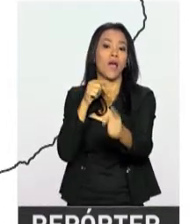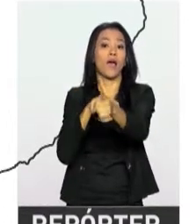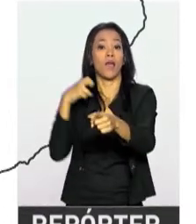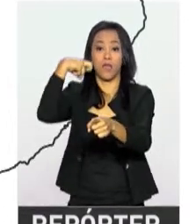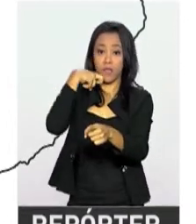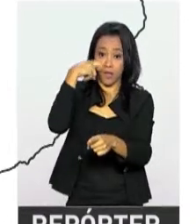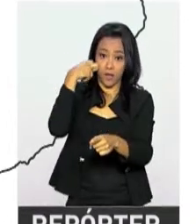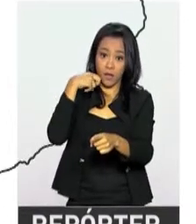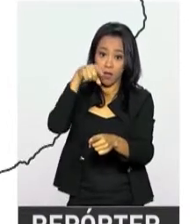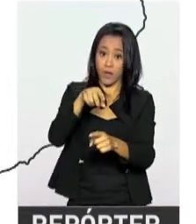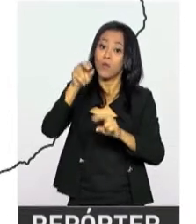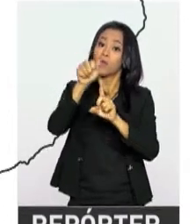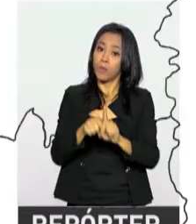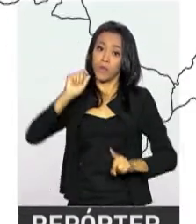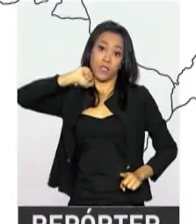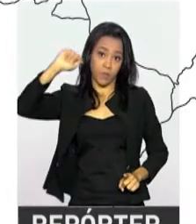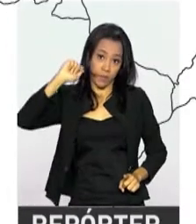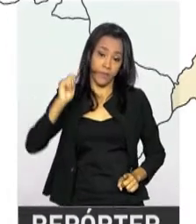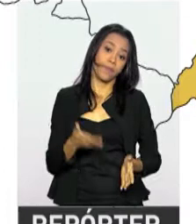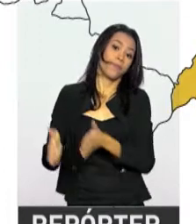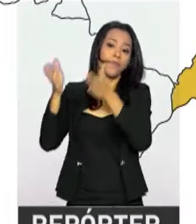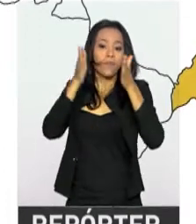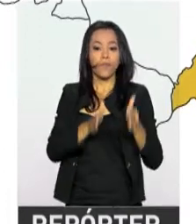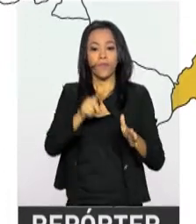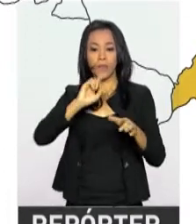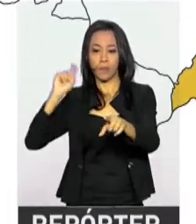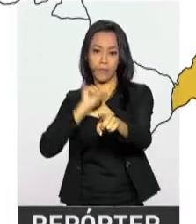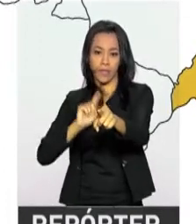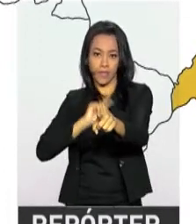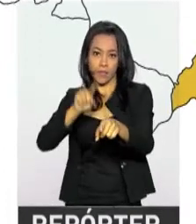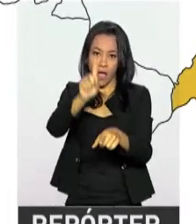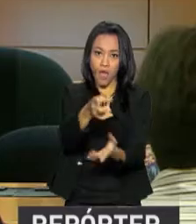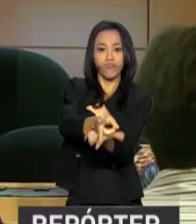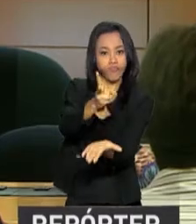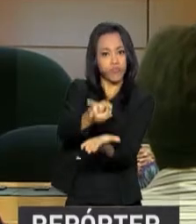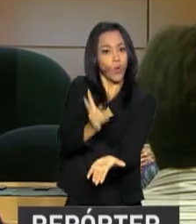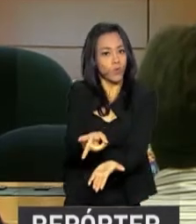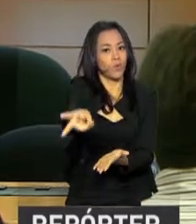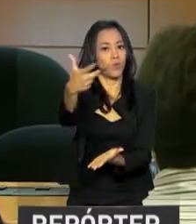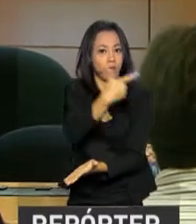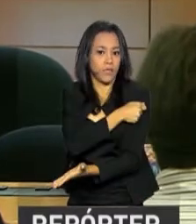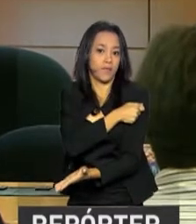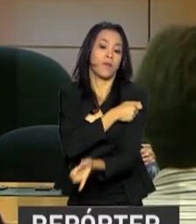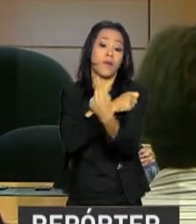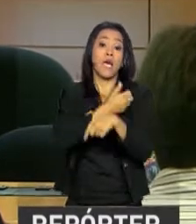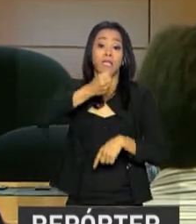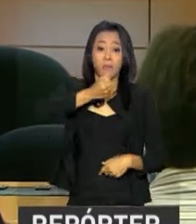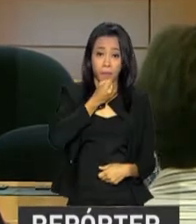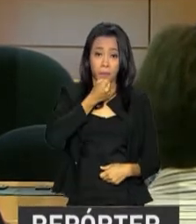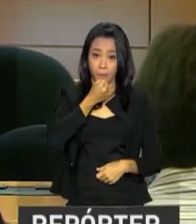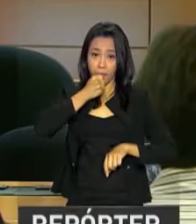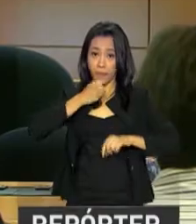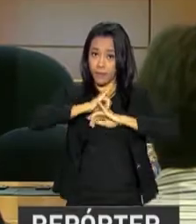grande do norte no mês de abril já minas gerais a vacinação é permanente durante a coletiva à imprensa o ministro da